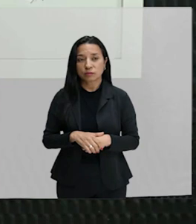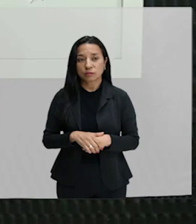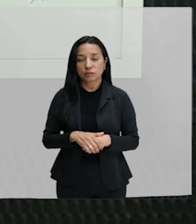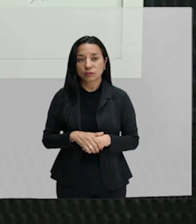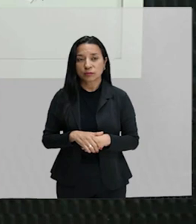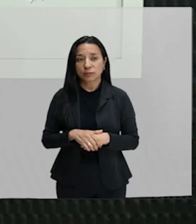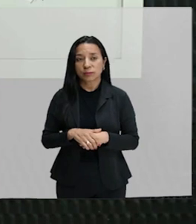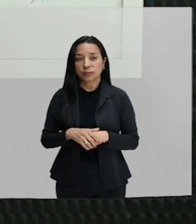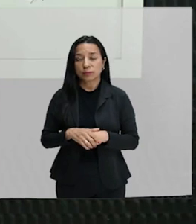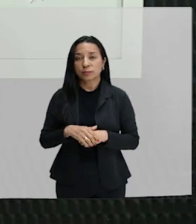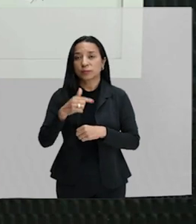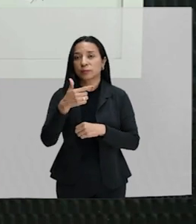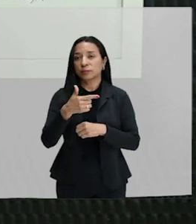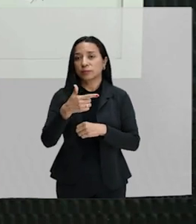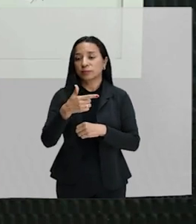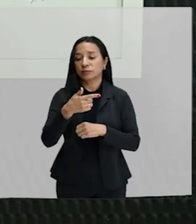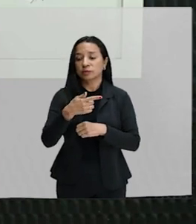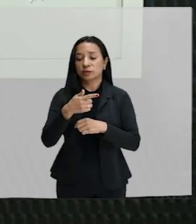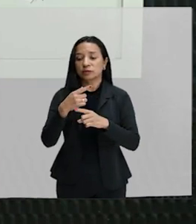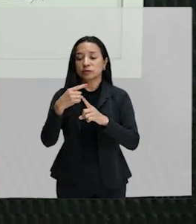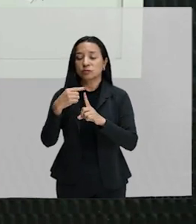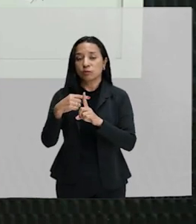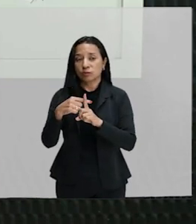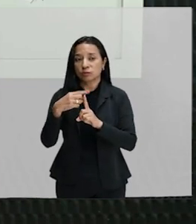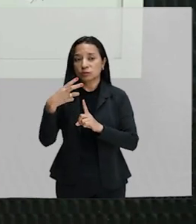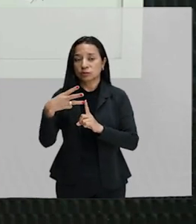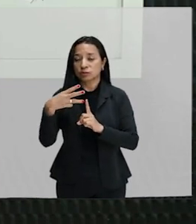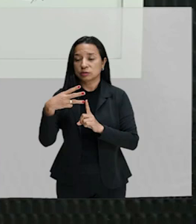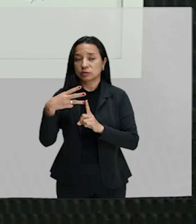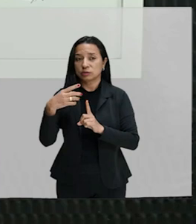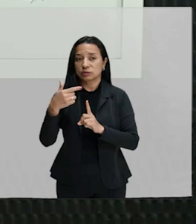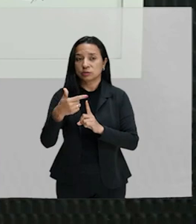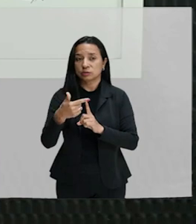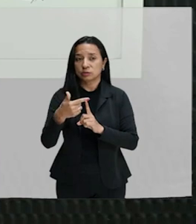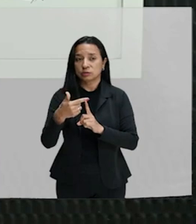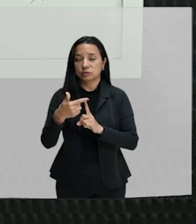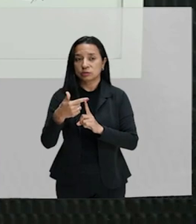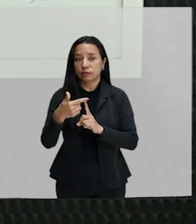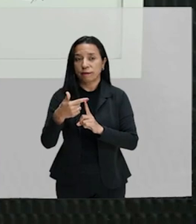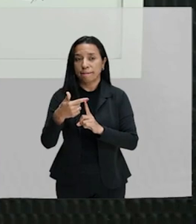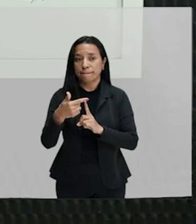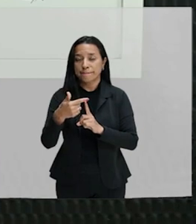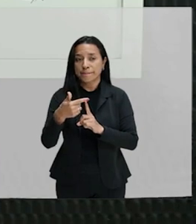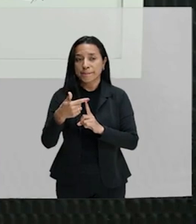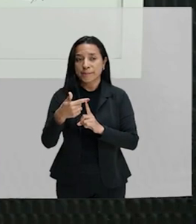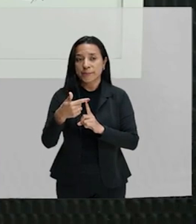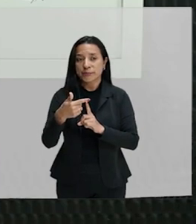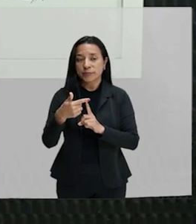e 27 + 32 né já pegando o saldo disso aqui